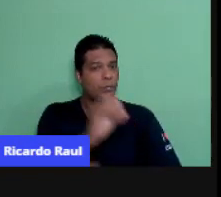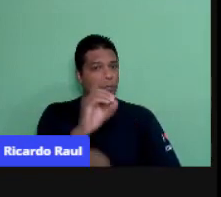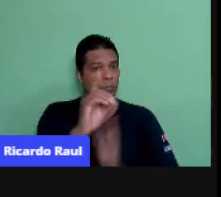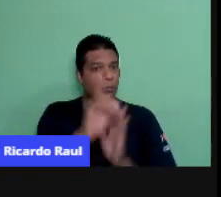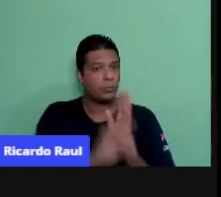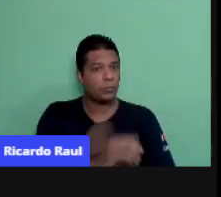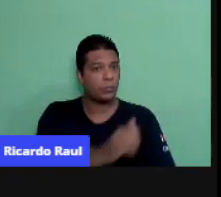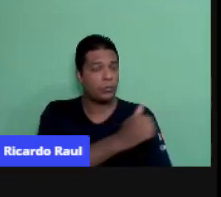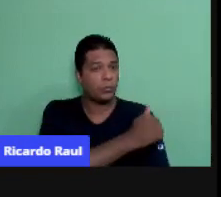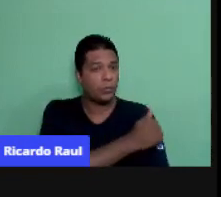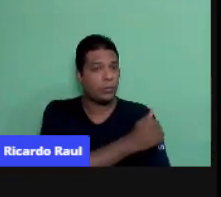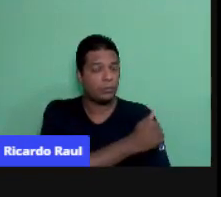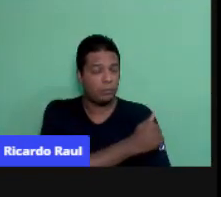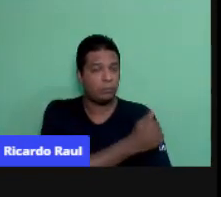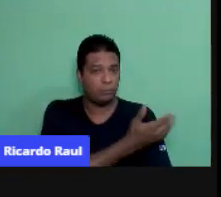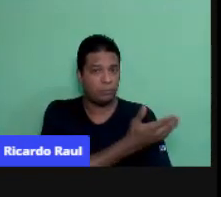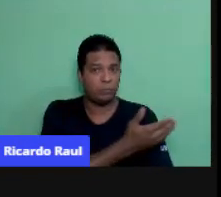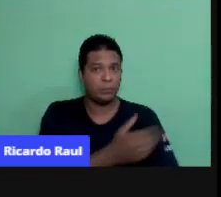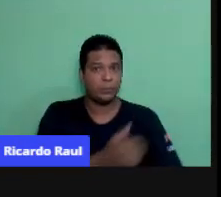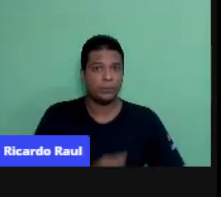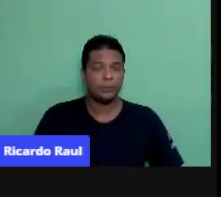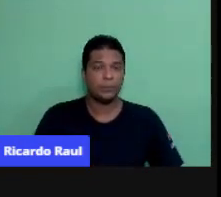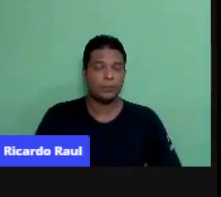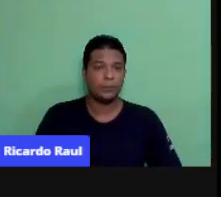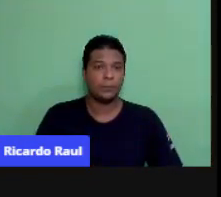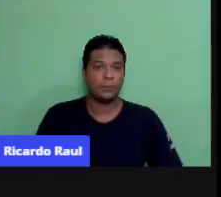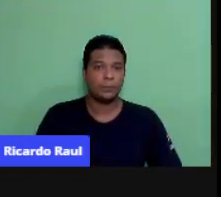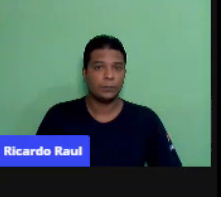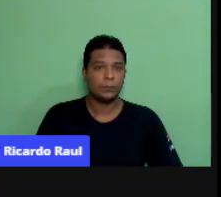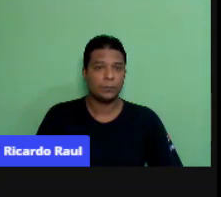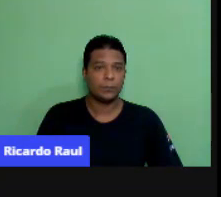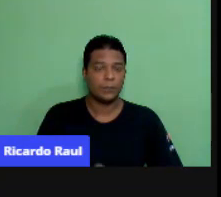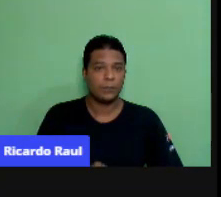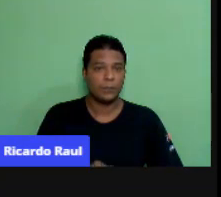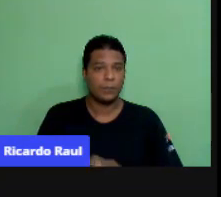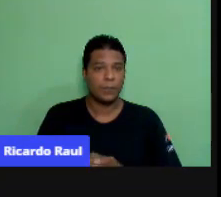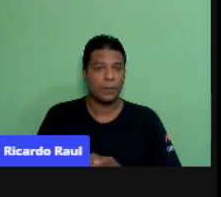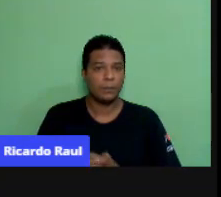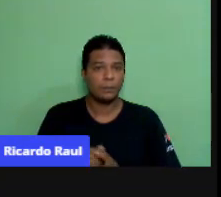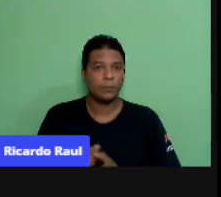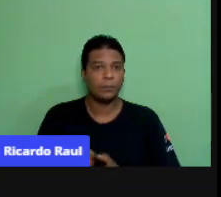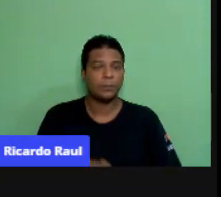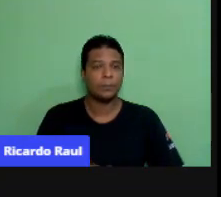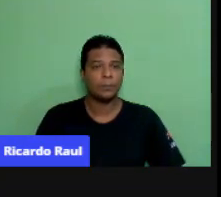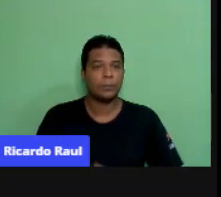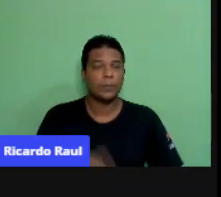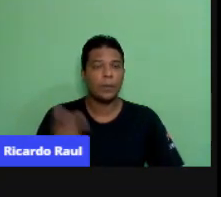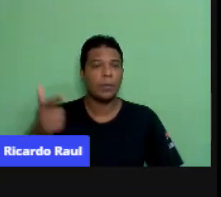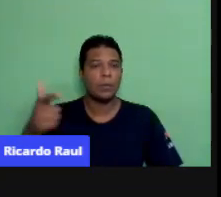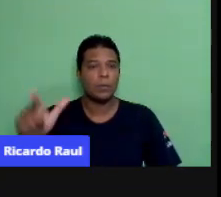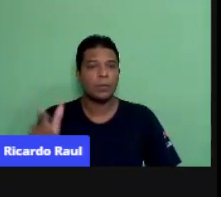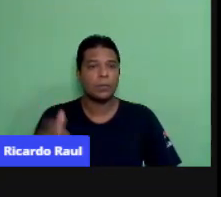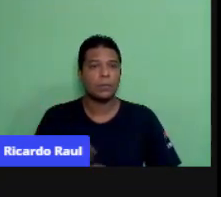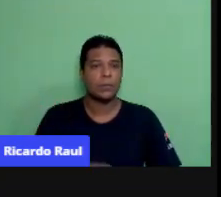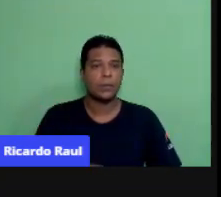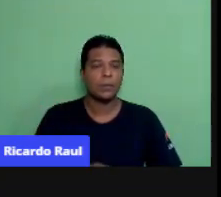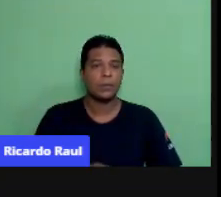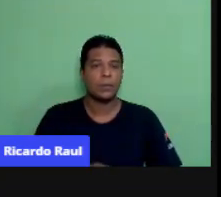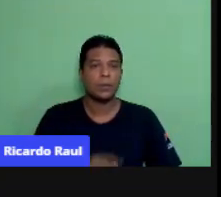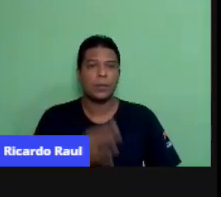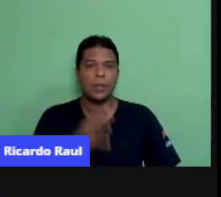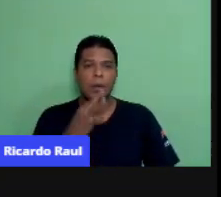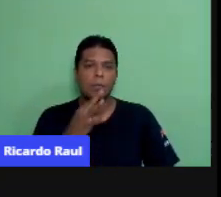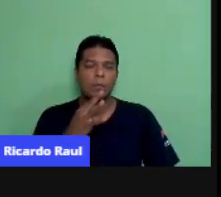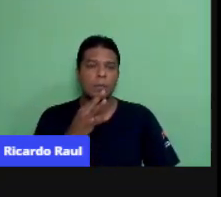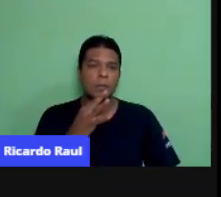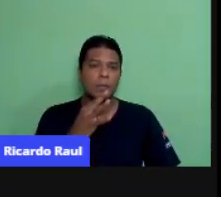fazer parte, ele é parte do material didático desse aluno. Outra coisa, ele é o conhecimento